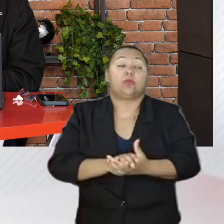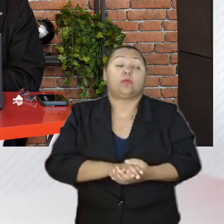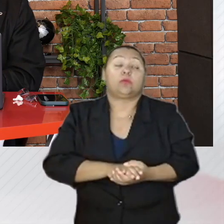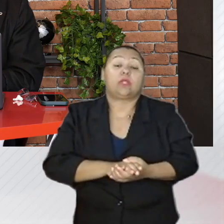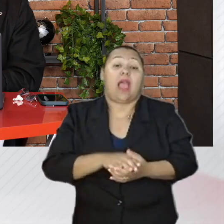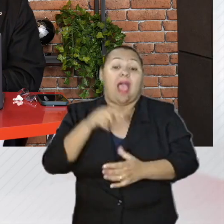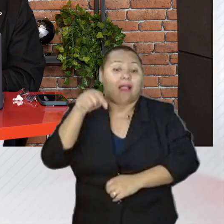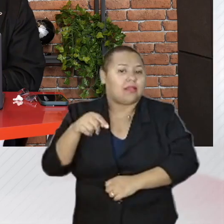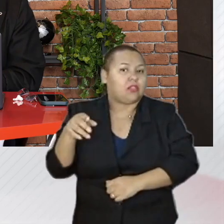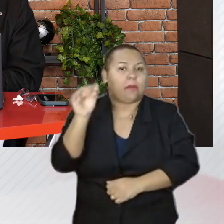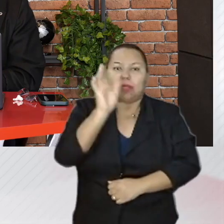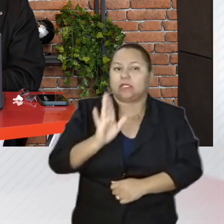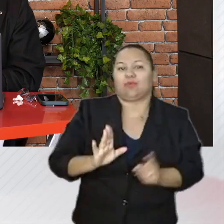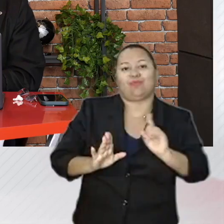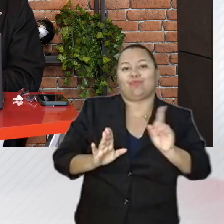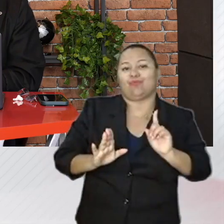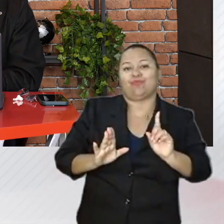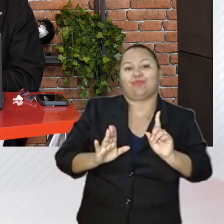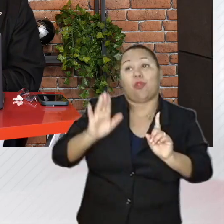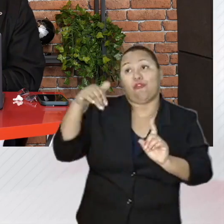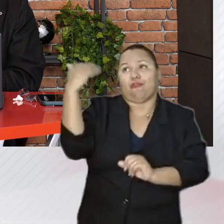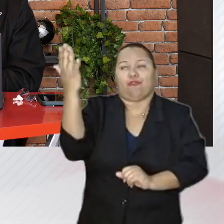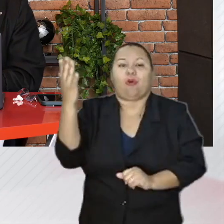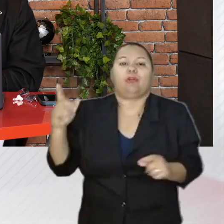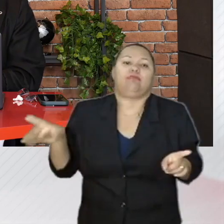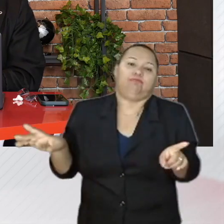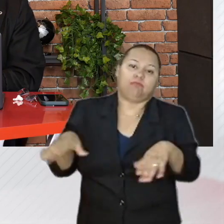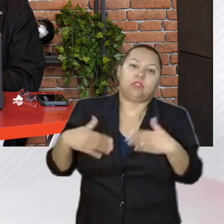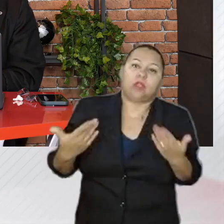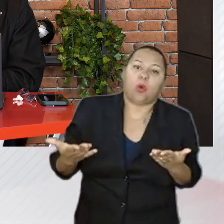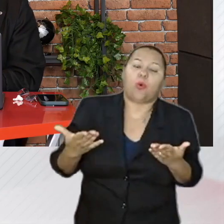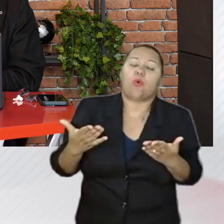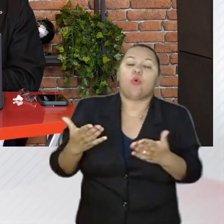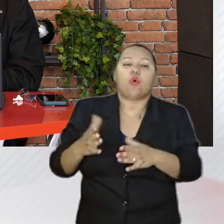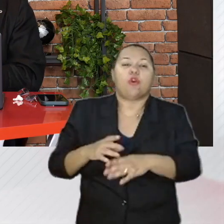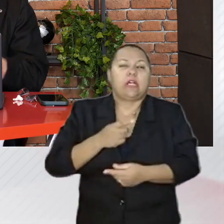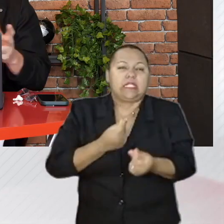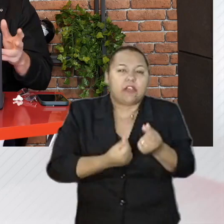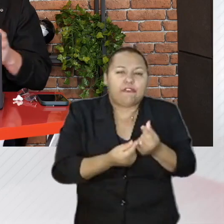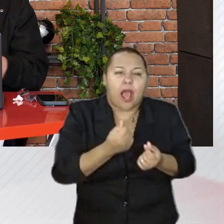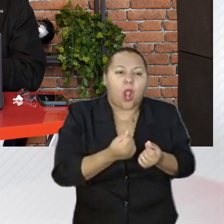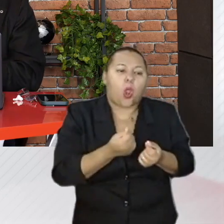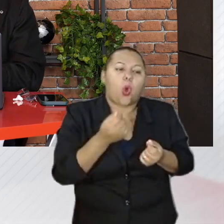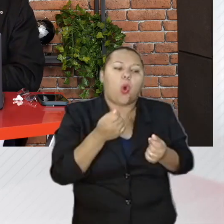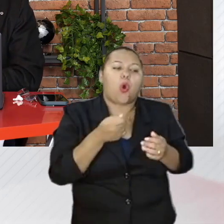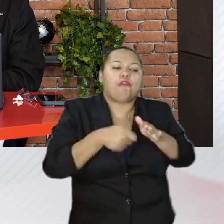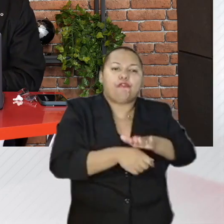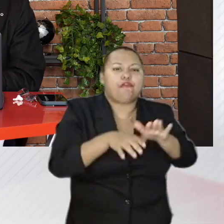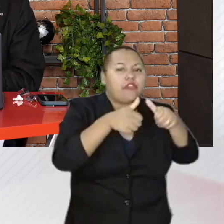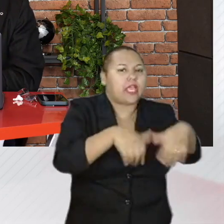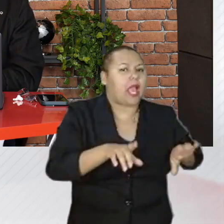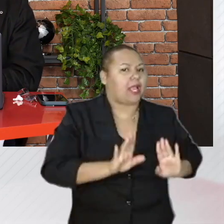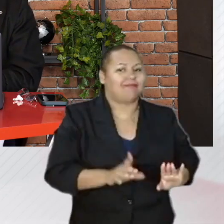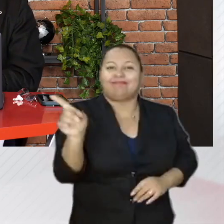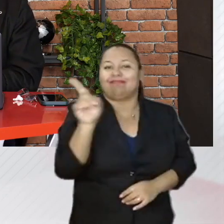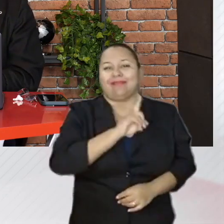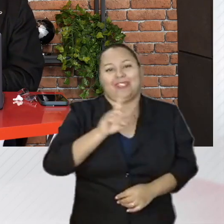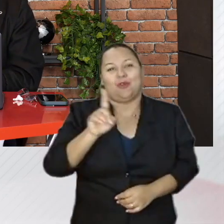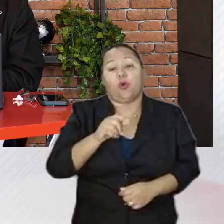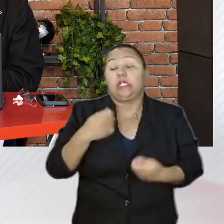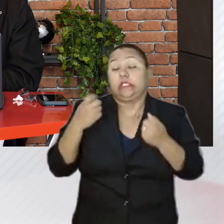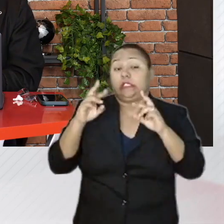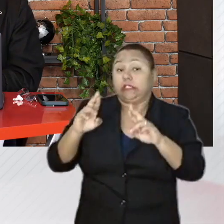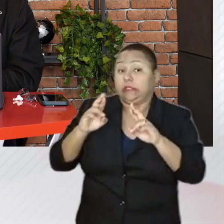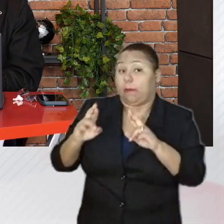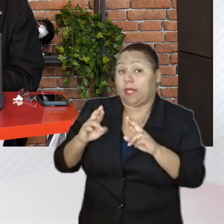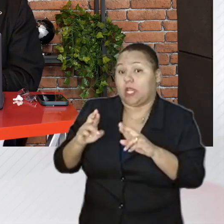esse dinheiro, todas as apostas, não fica nem um centavo no Brasil, e nós estamos aguardando, provavelmente o Ministério